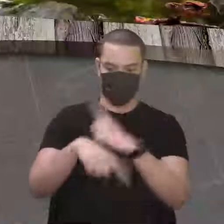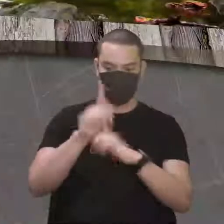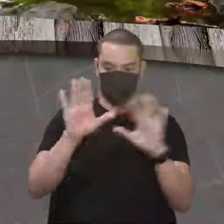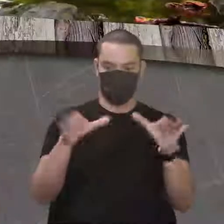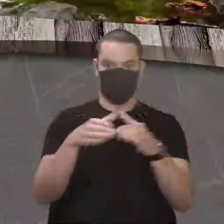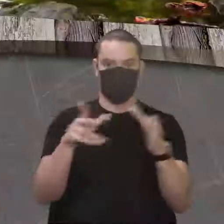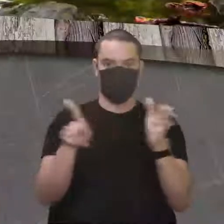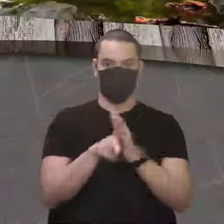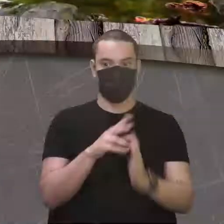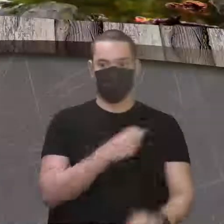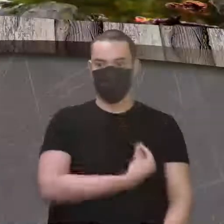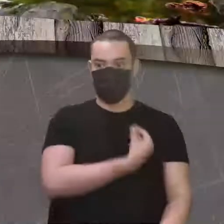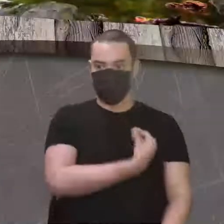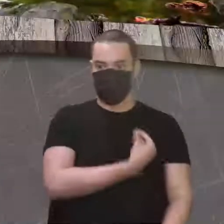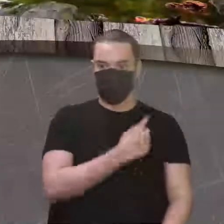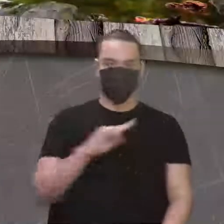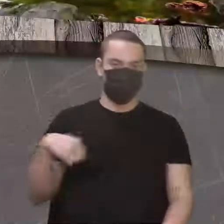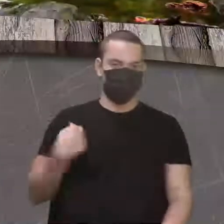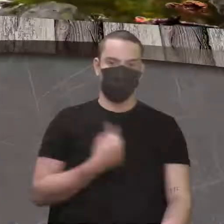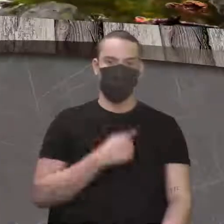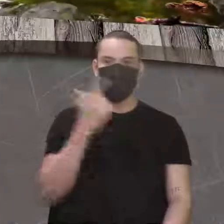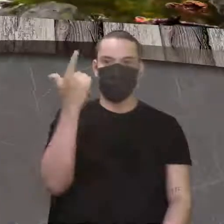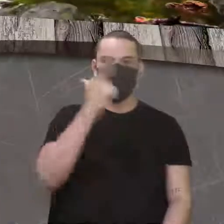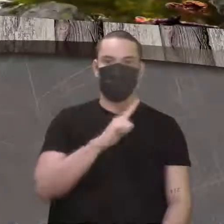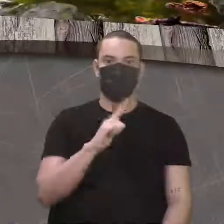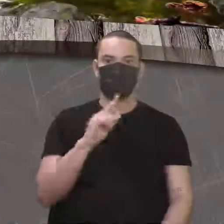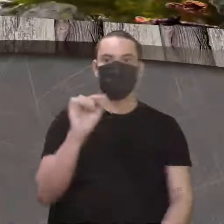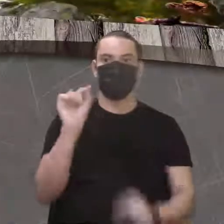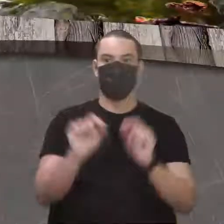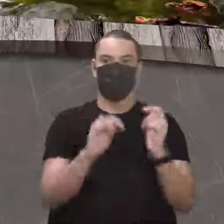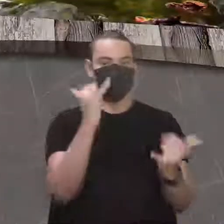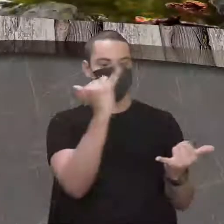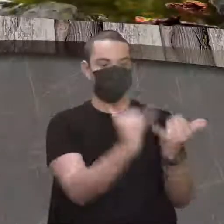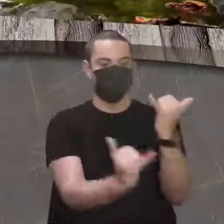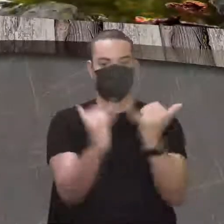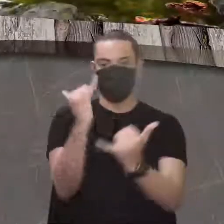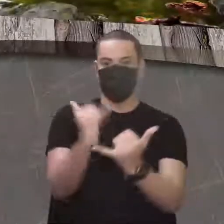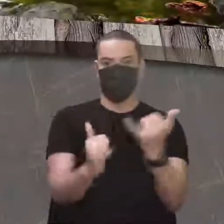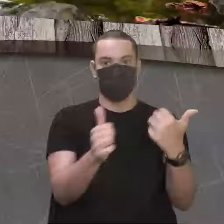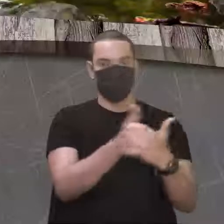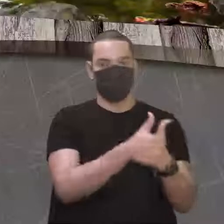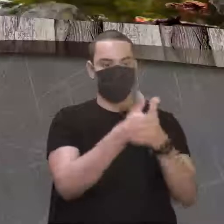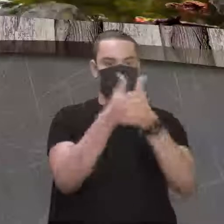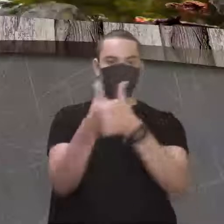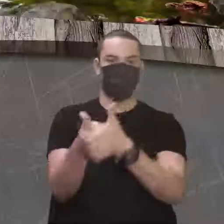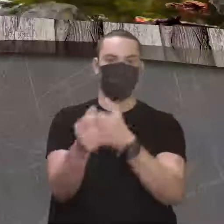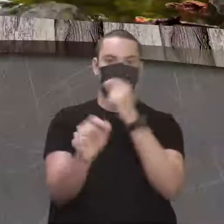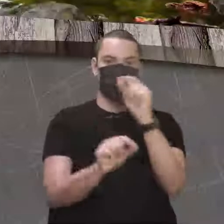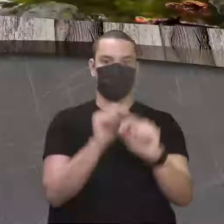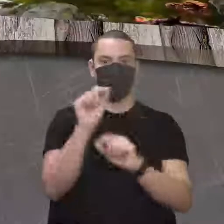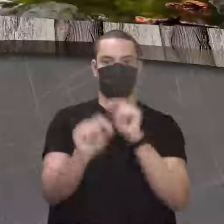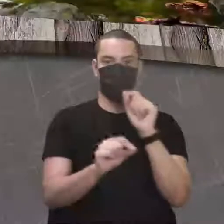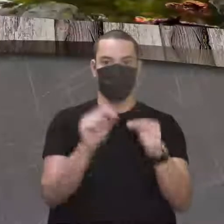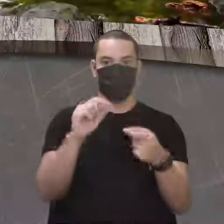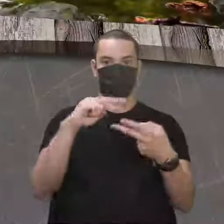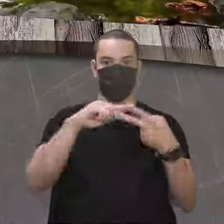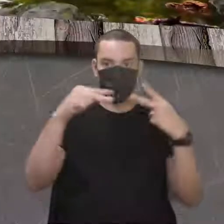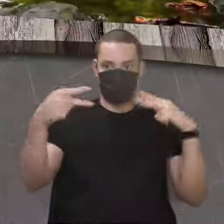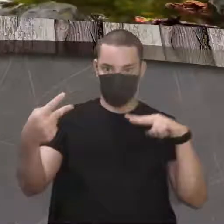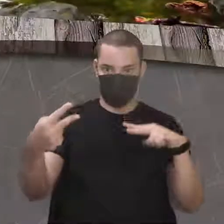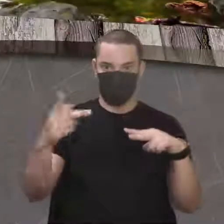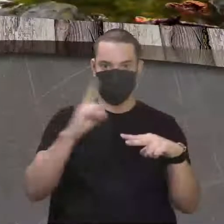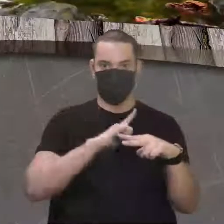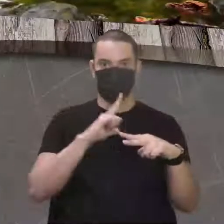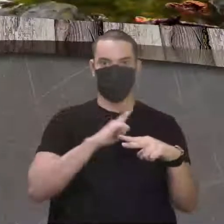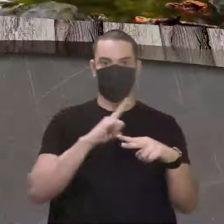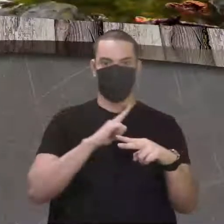seres vivos, aí a gente consegue ver grau de similaridade de acordo com o tipo de genética deles. Tem